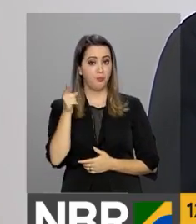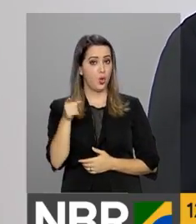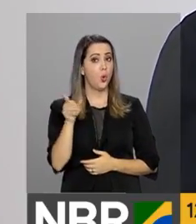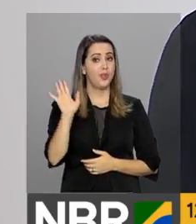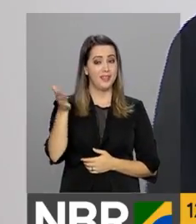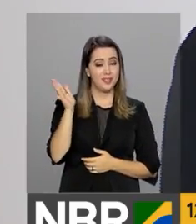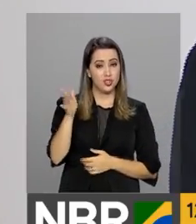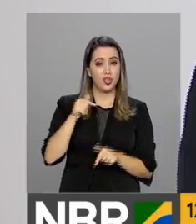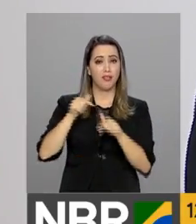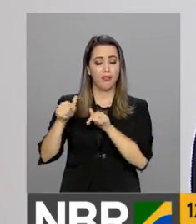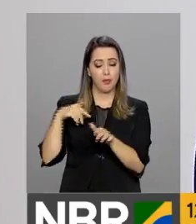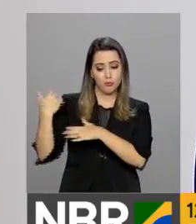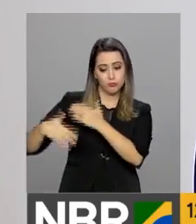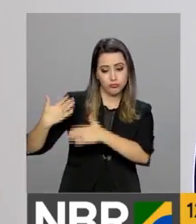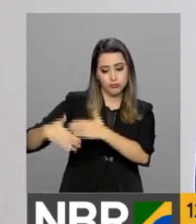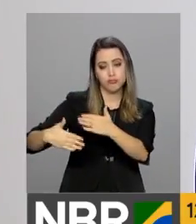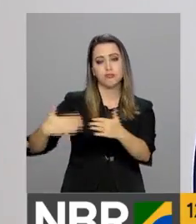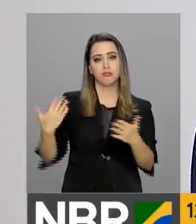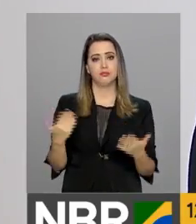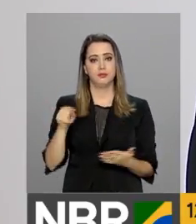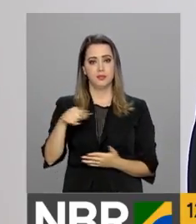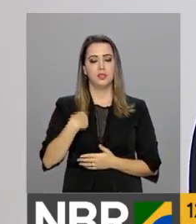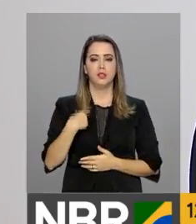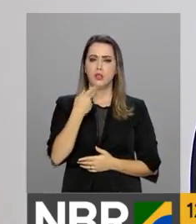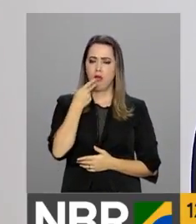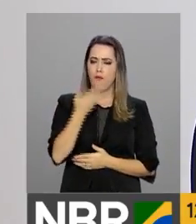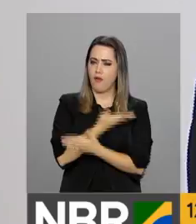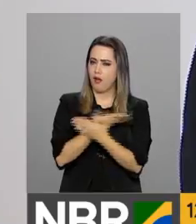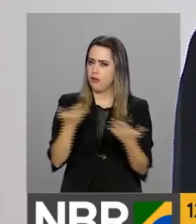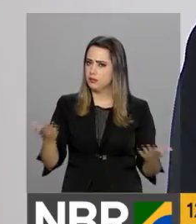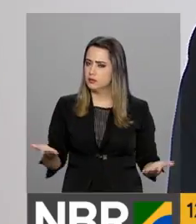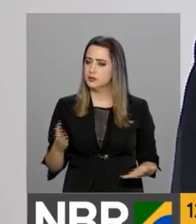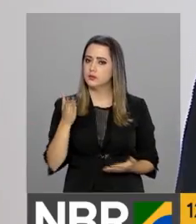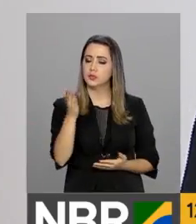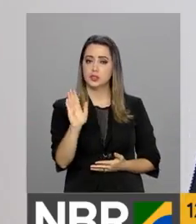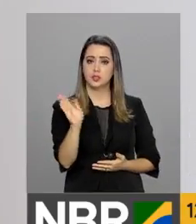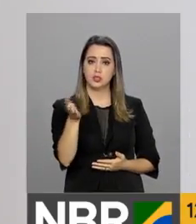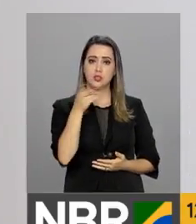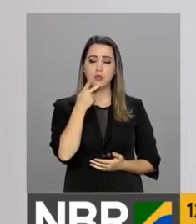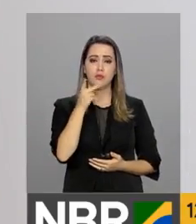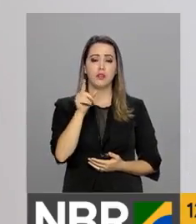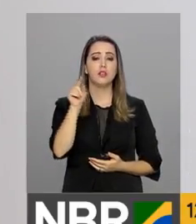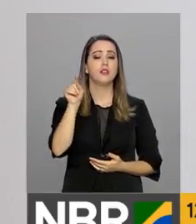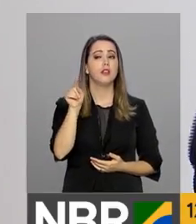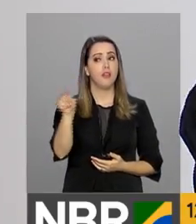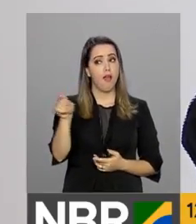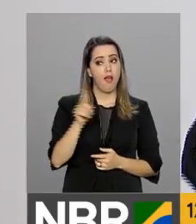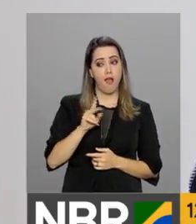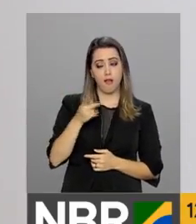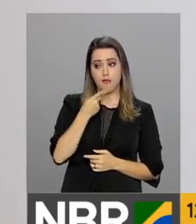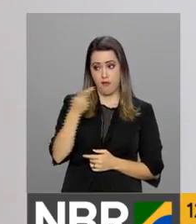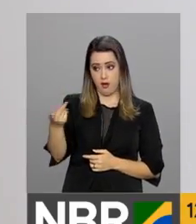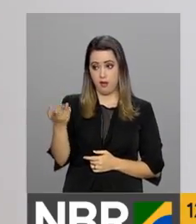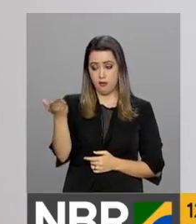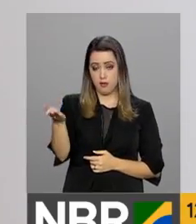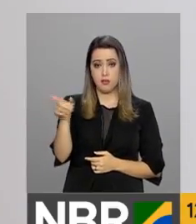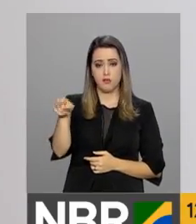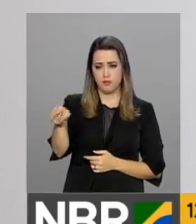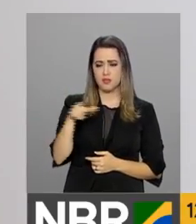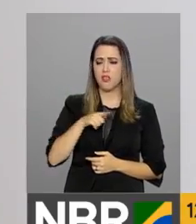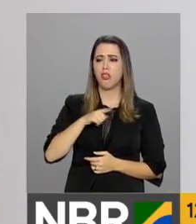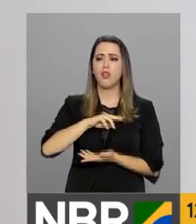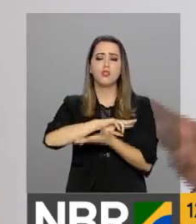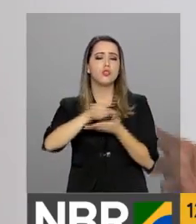ele fez ao longo desse tempo eu até confesso aqui eu disse ele aqui você tem milhares de questões que chegam